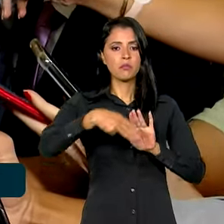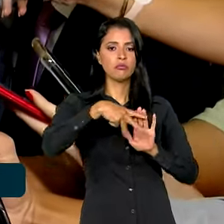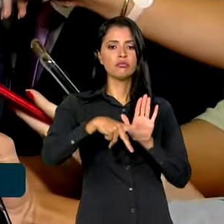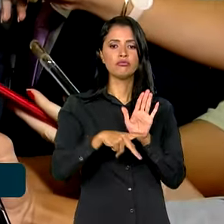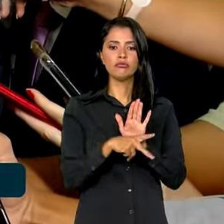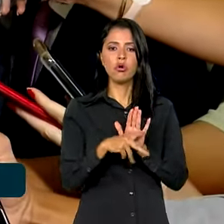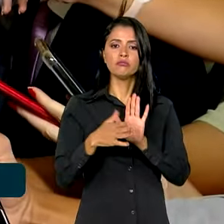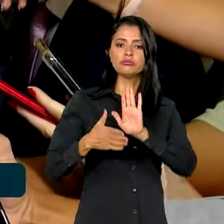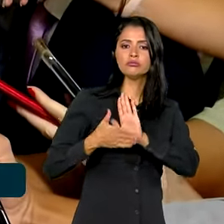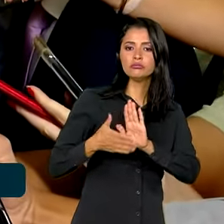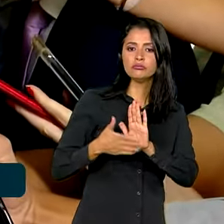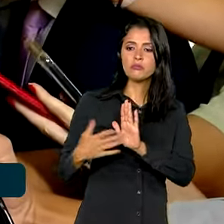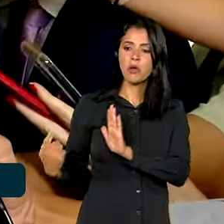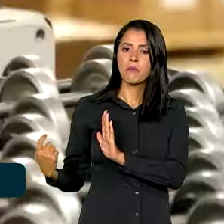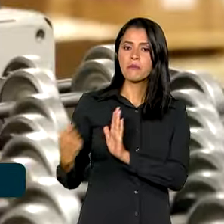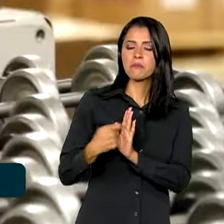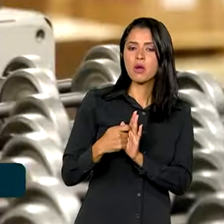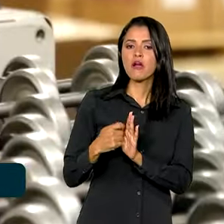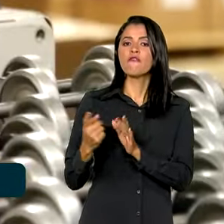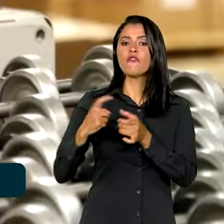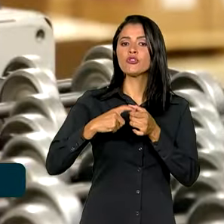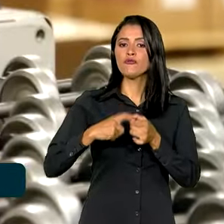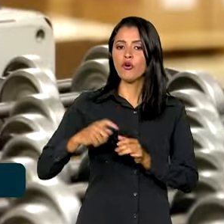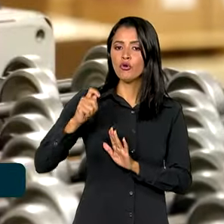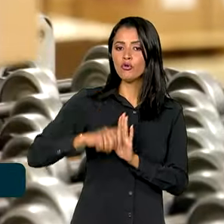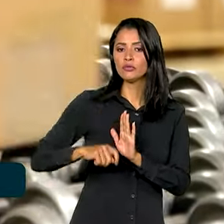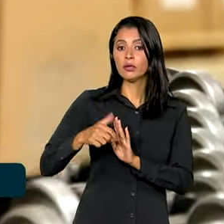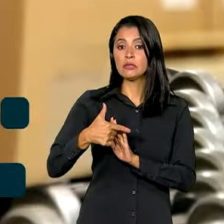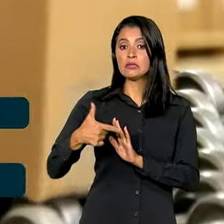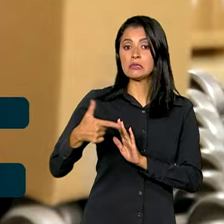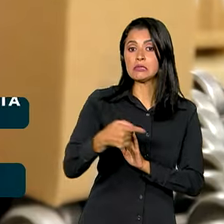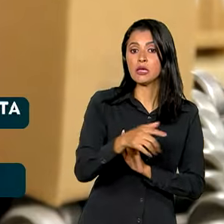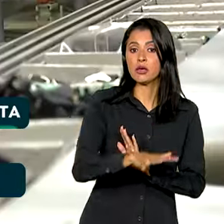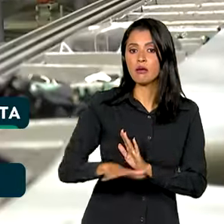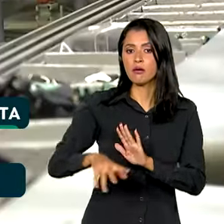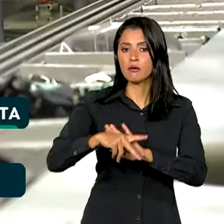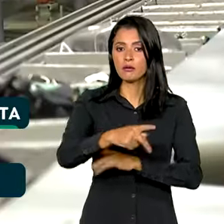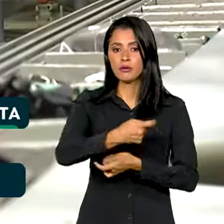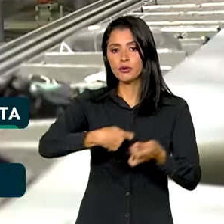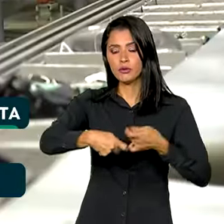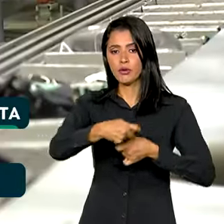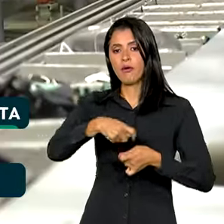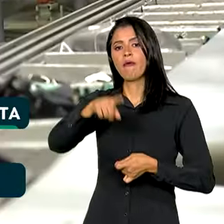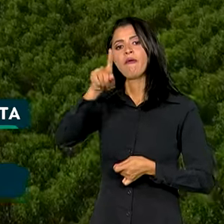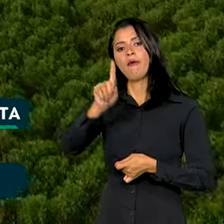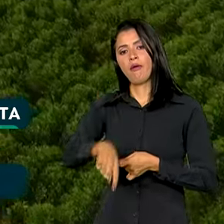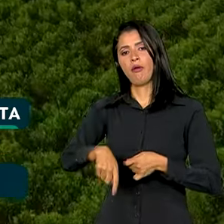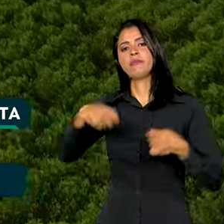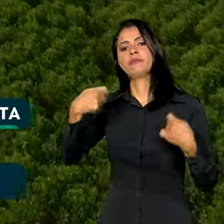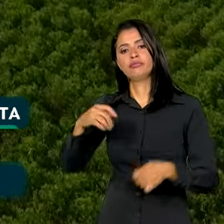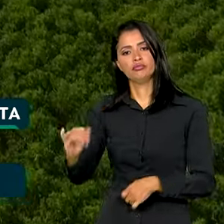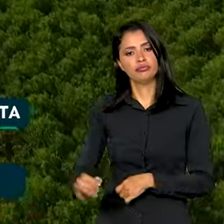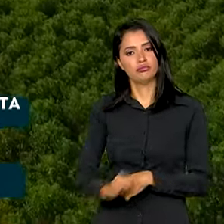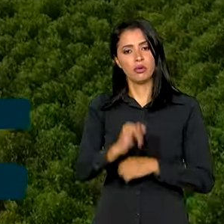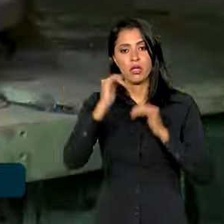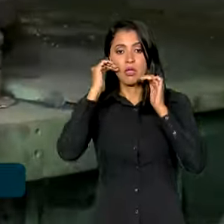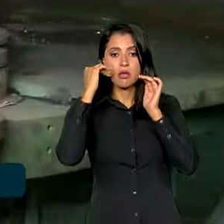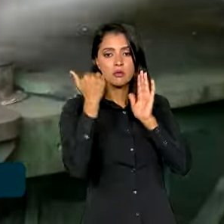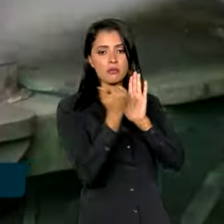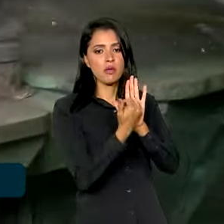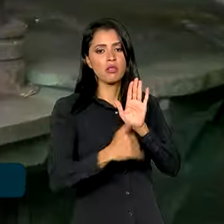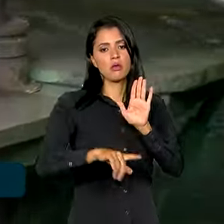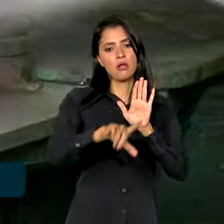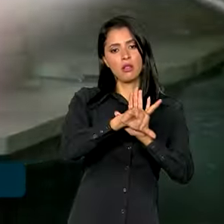propõe a reoneração gradual de 17 setores da economia é consistente e respeita a lei